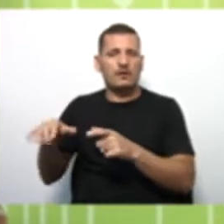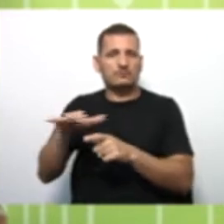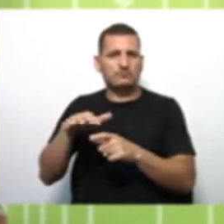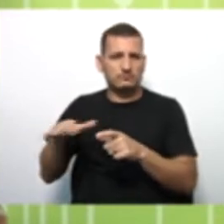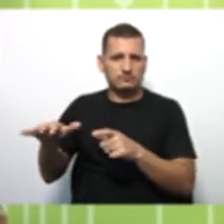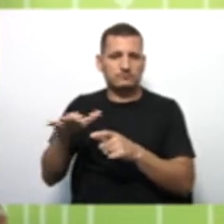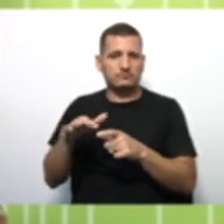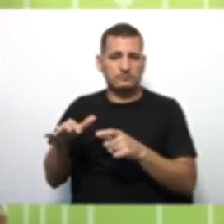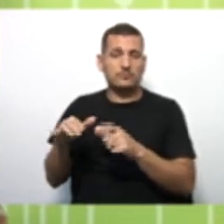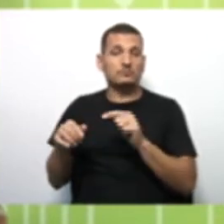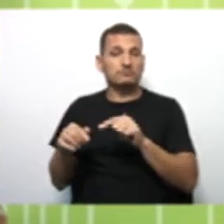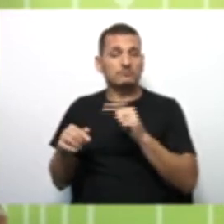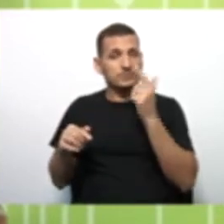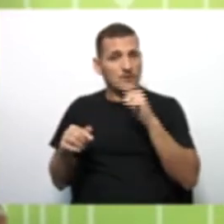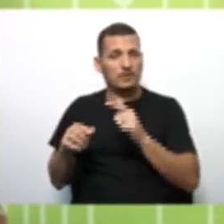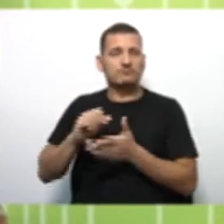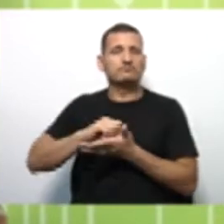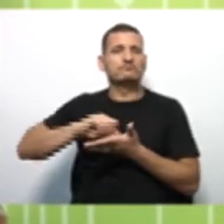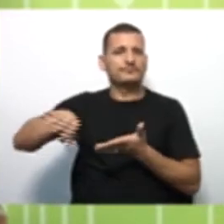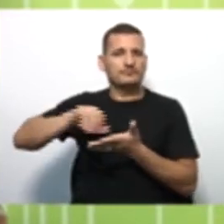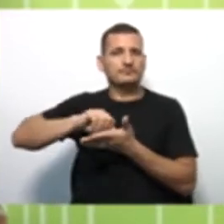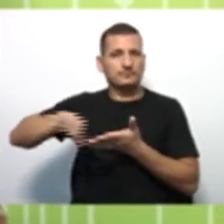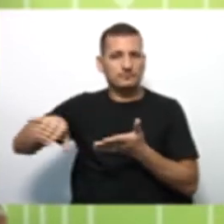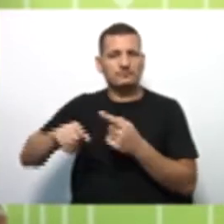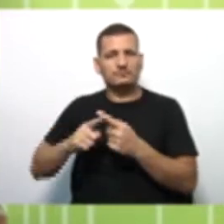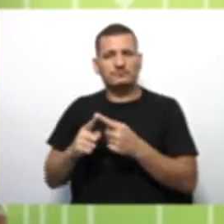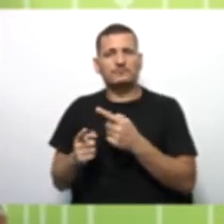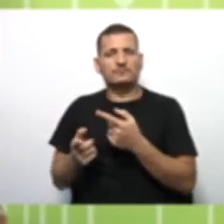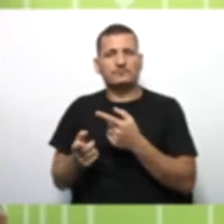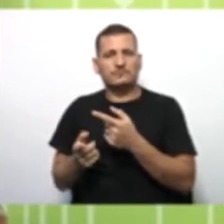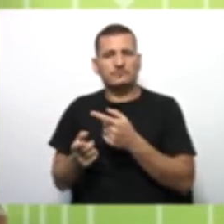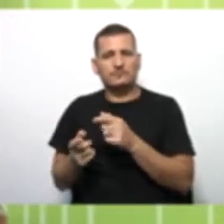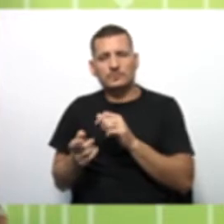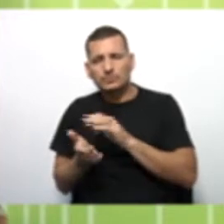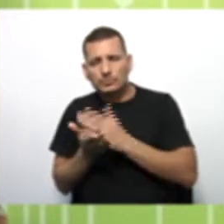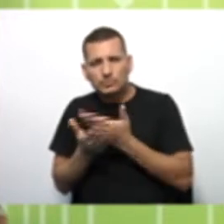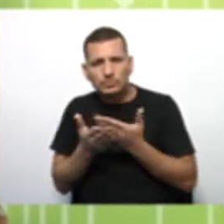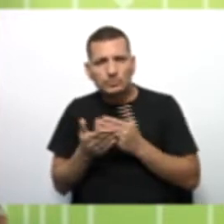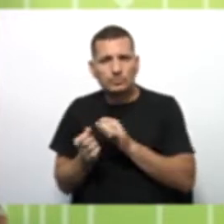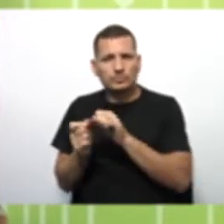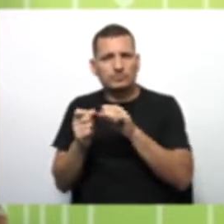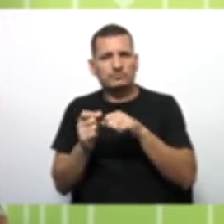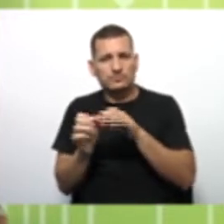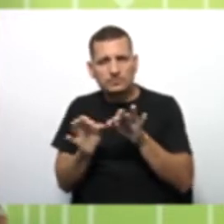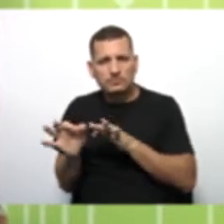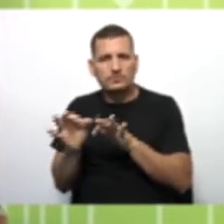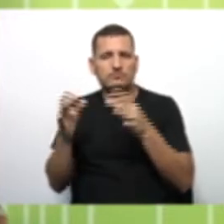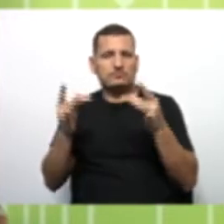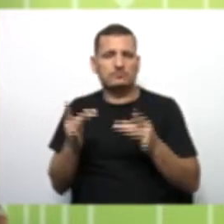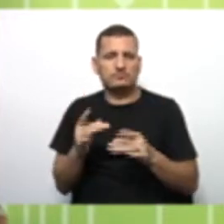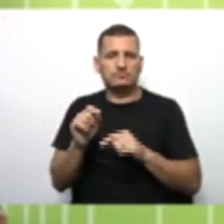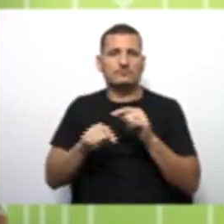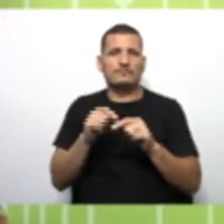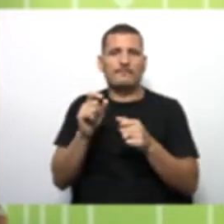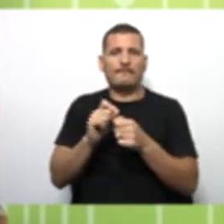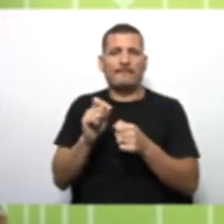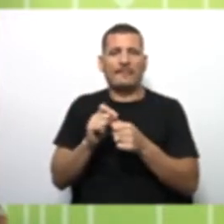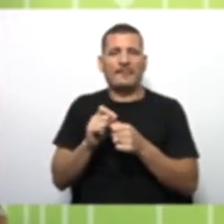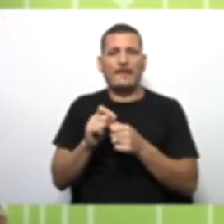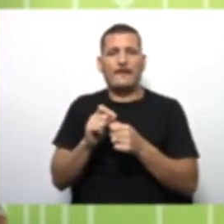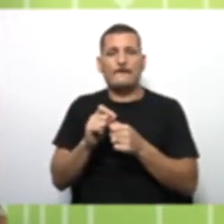isso aí a gente consegue eliminar esses riscos fazendo estudos, fazendo um planejamento detalhado do que a gente vai fazer dentro